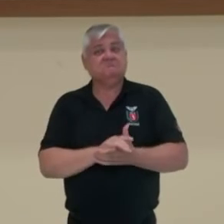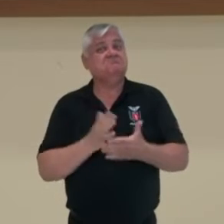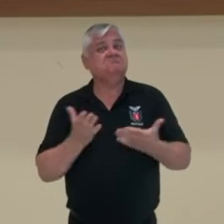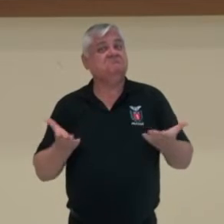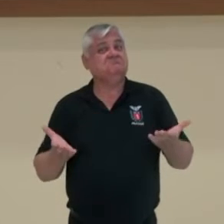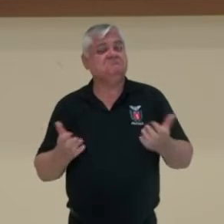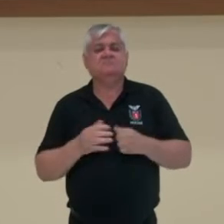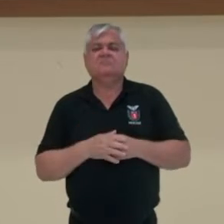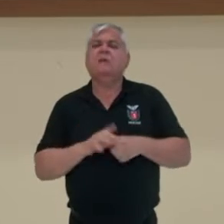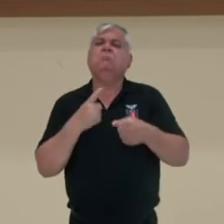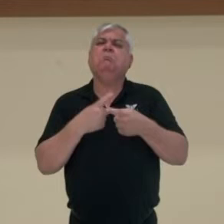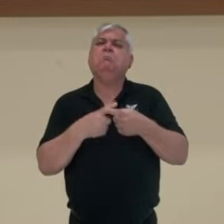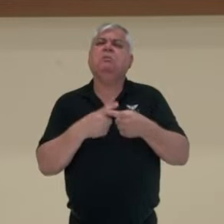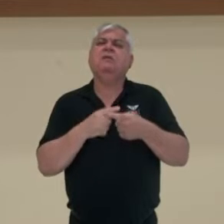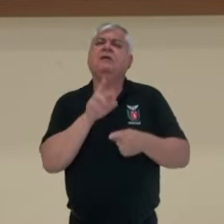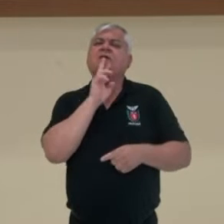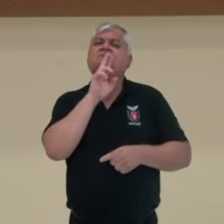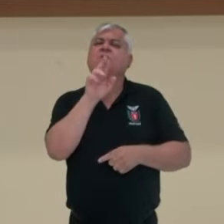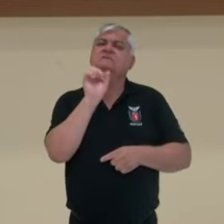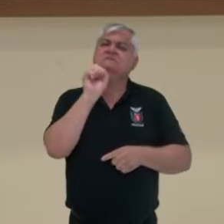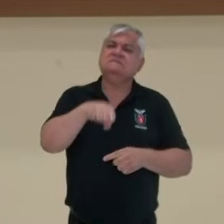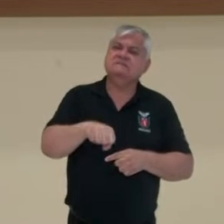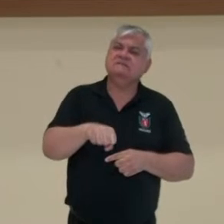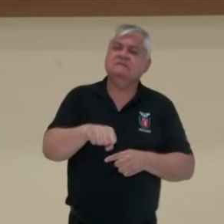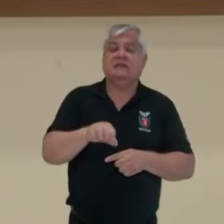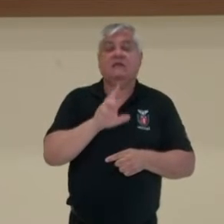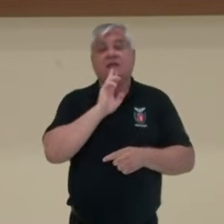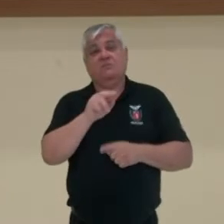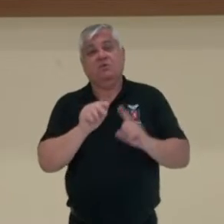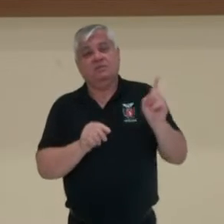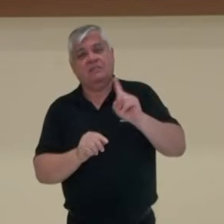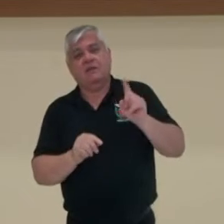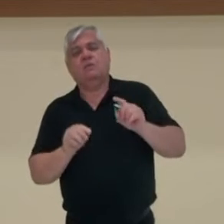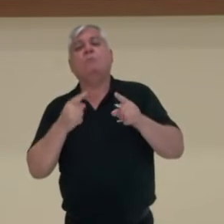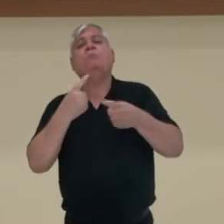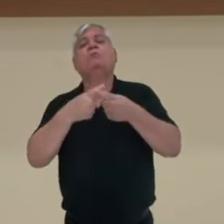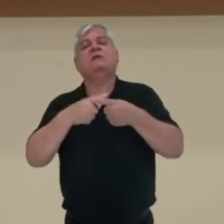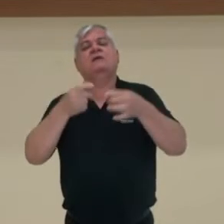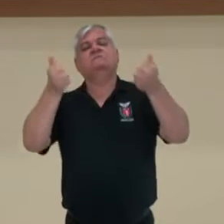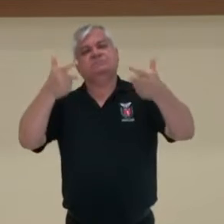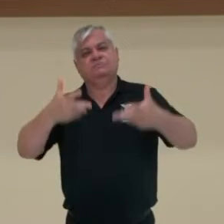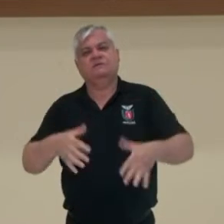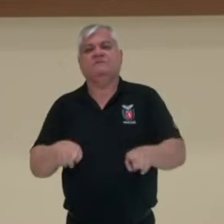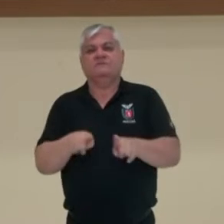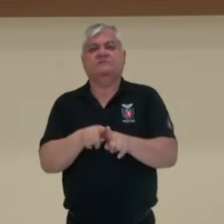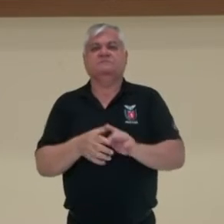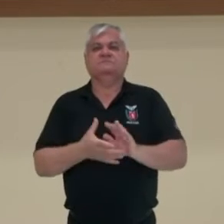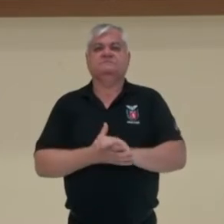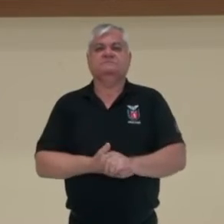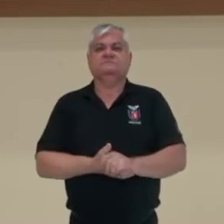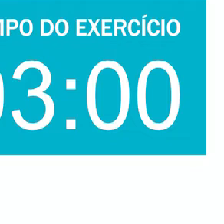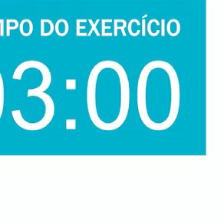que vocês chegam a essa conclusão? Então, se sim, por quê? E se não, por quê também? Nós já voltamos.